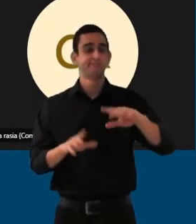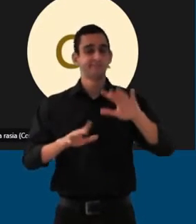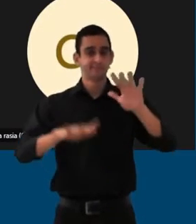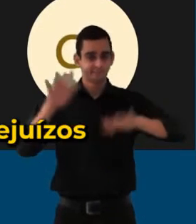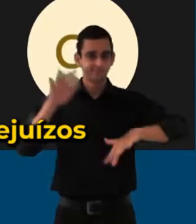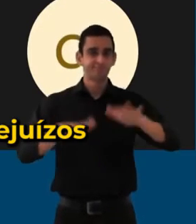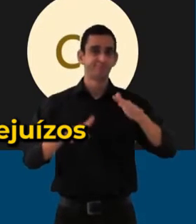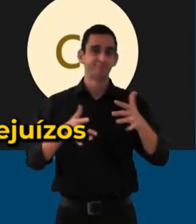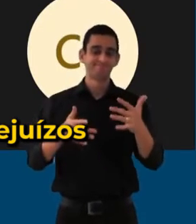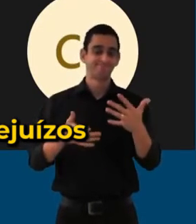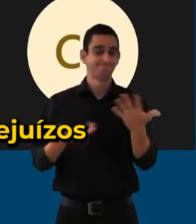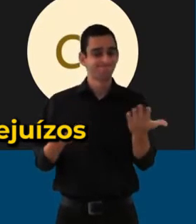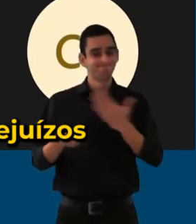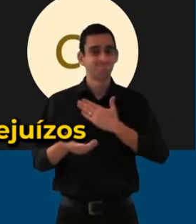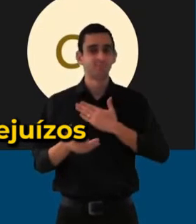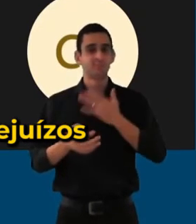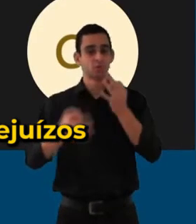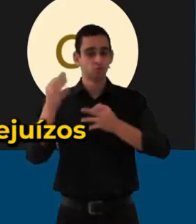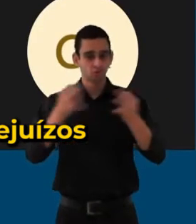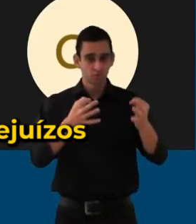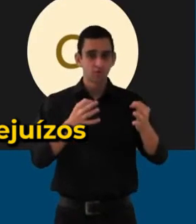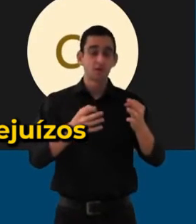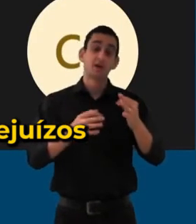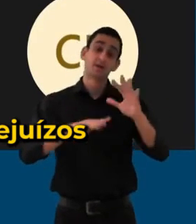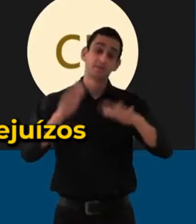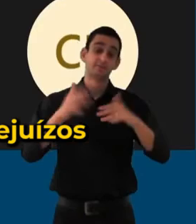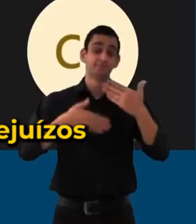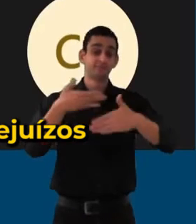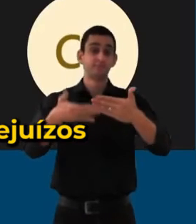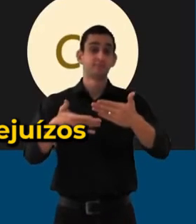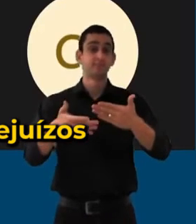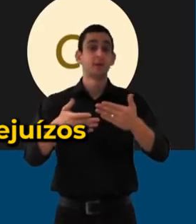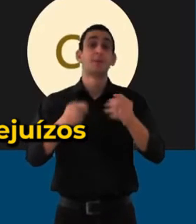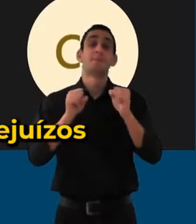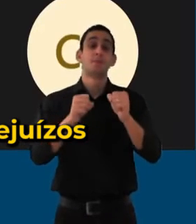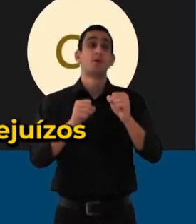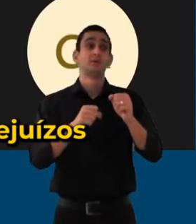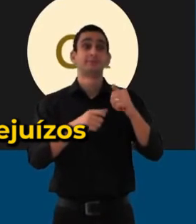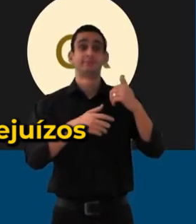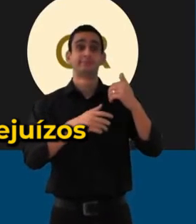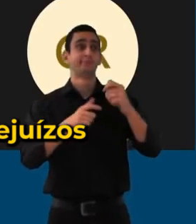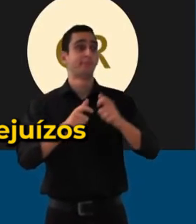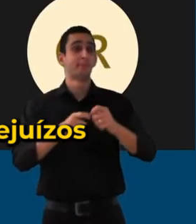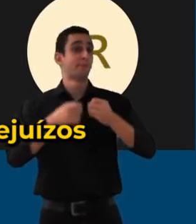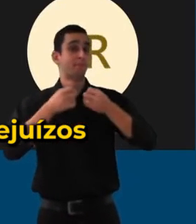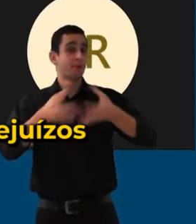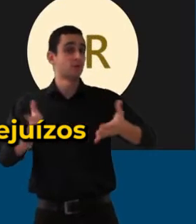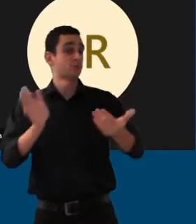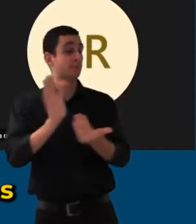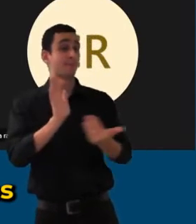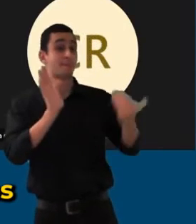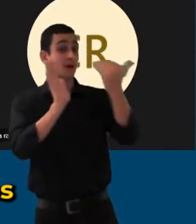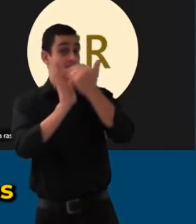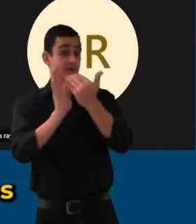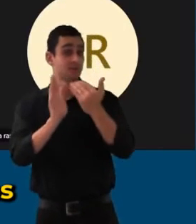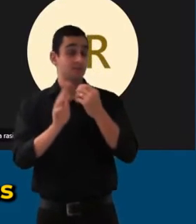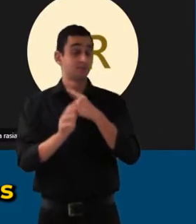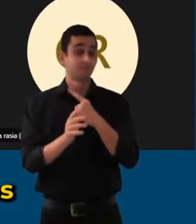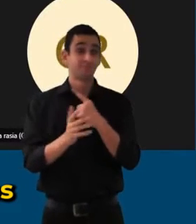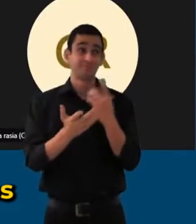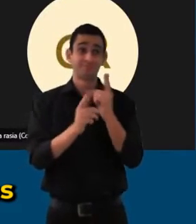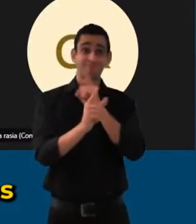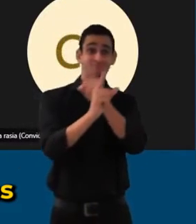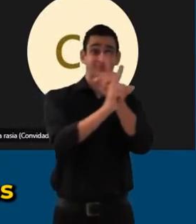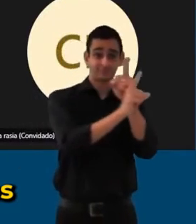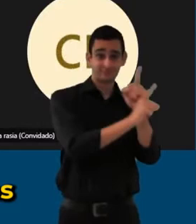frequentemente as boas intenções acabam resultando em prejuízos maiores, né? A gente sabe onde que